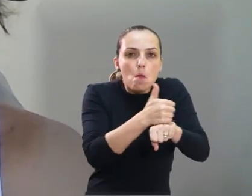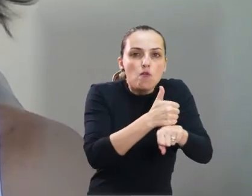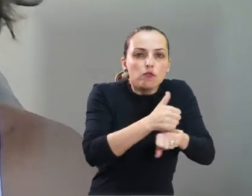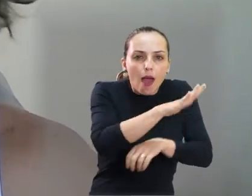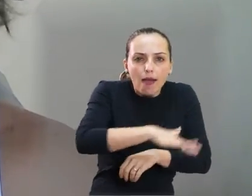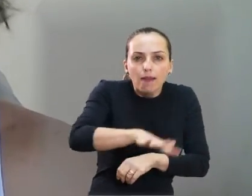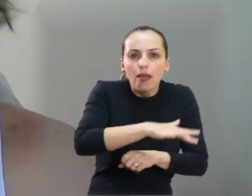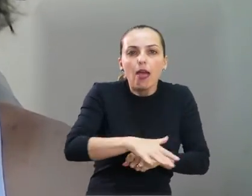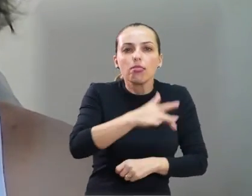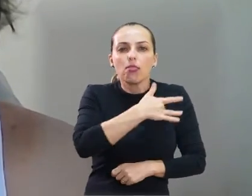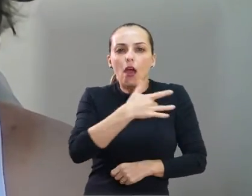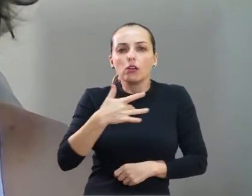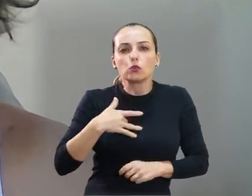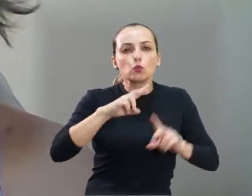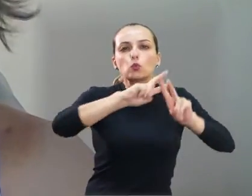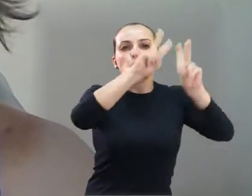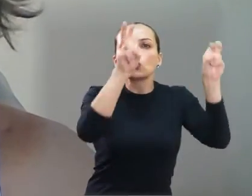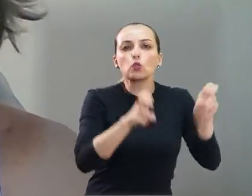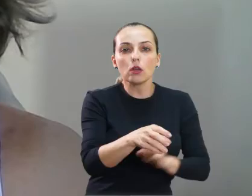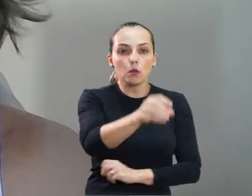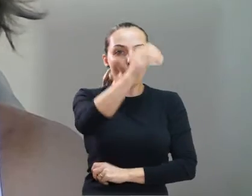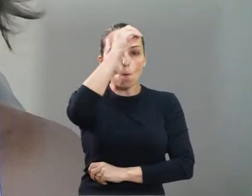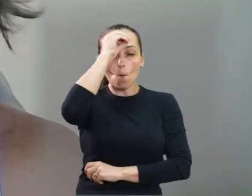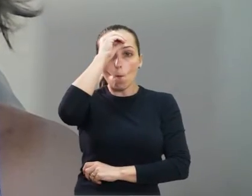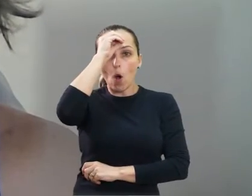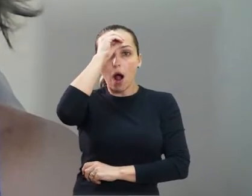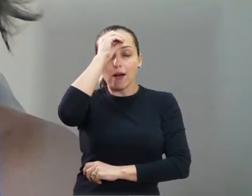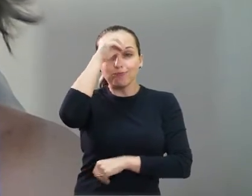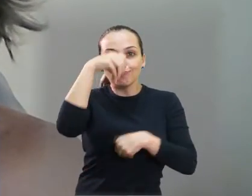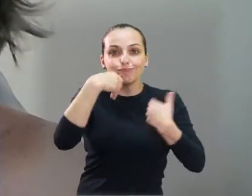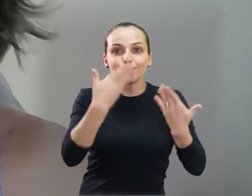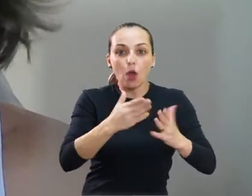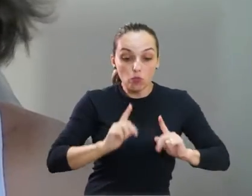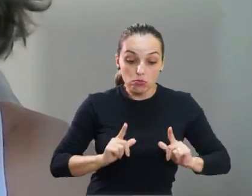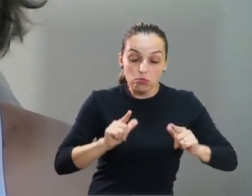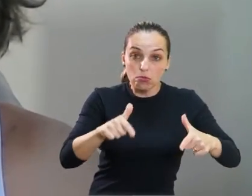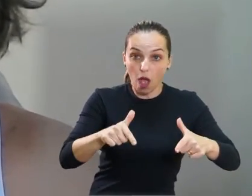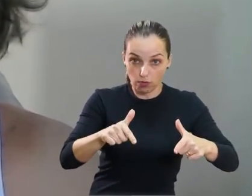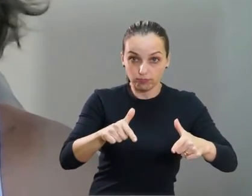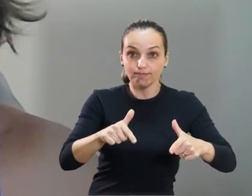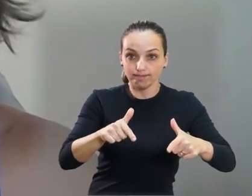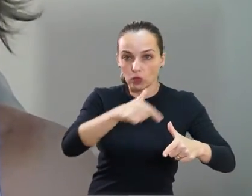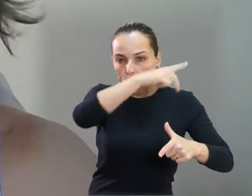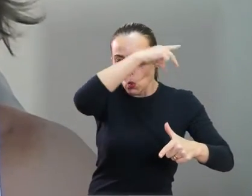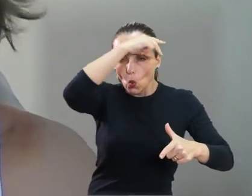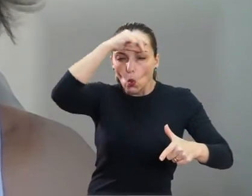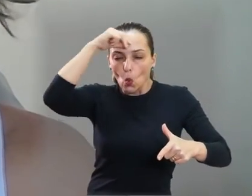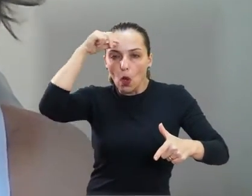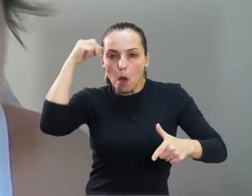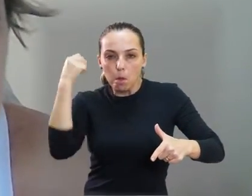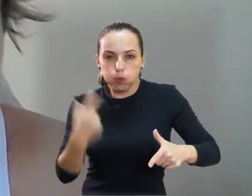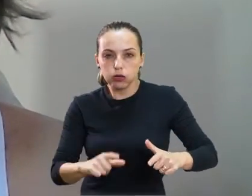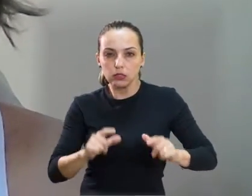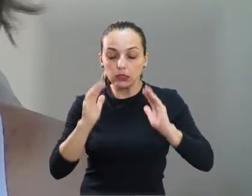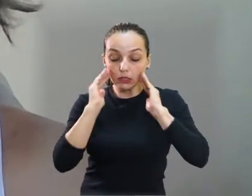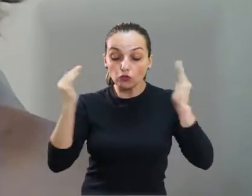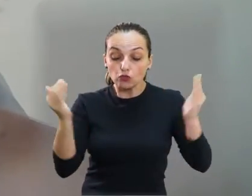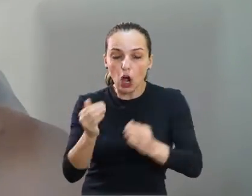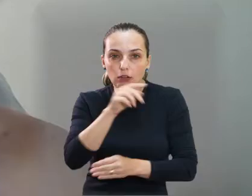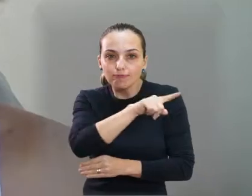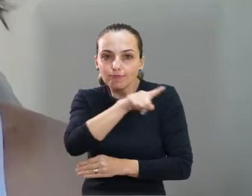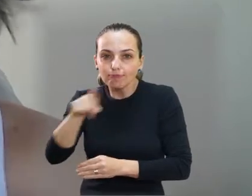houve, então, um trabalho intenso, ardoroso, com o intuito de